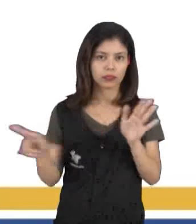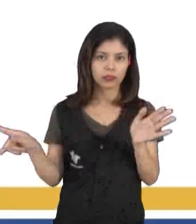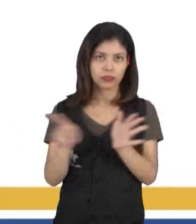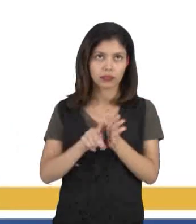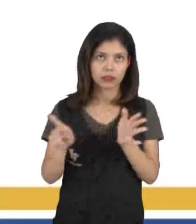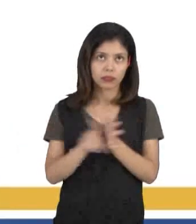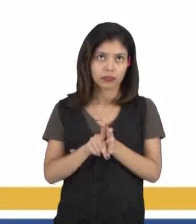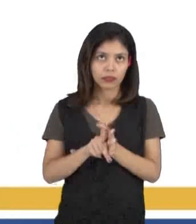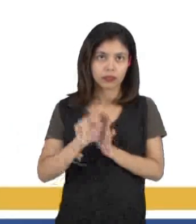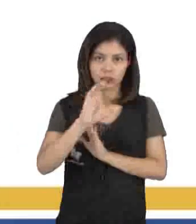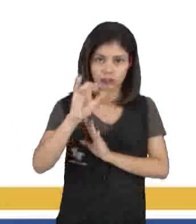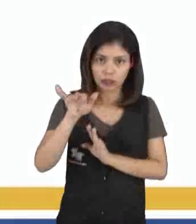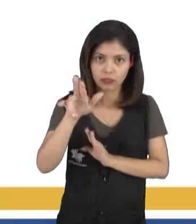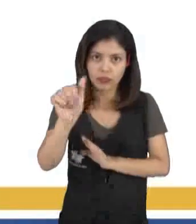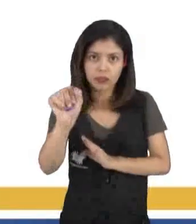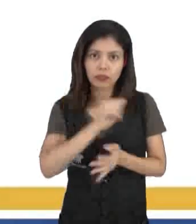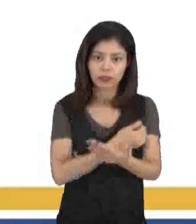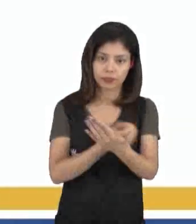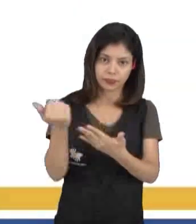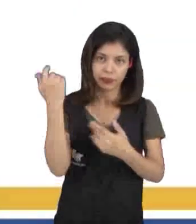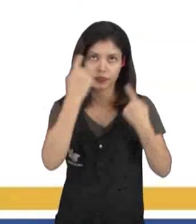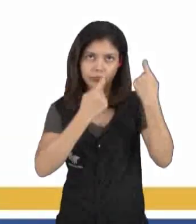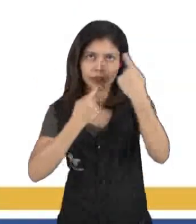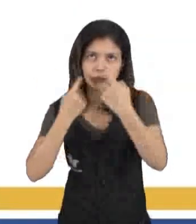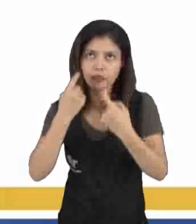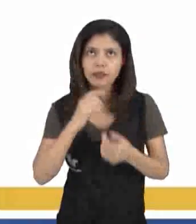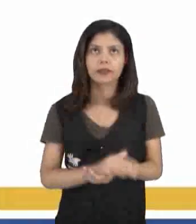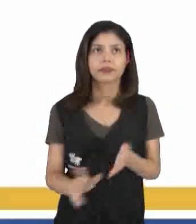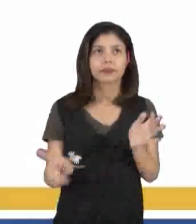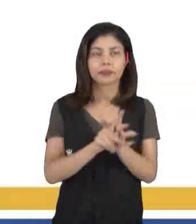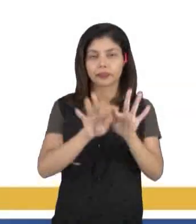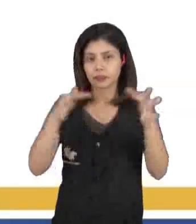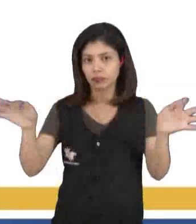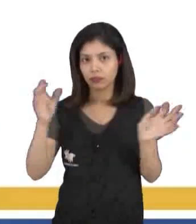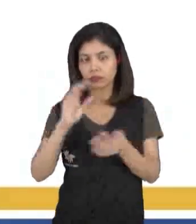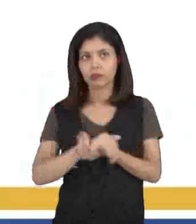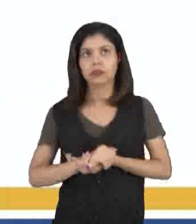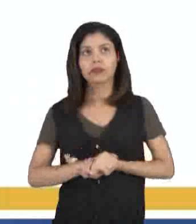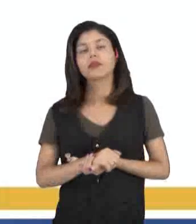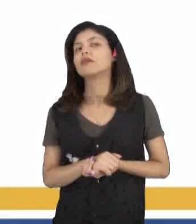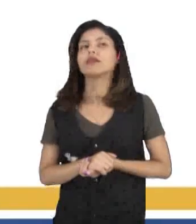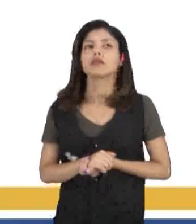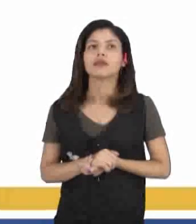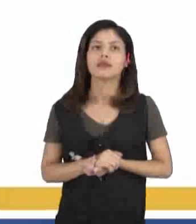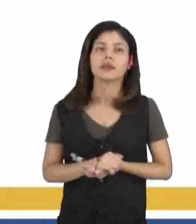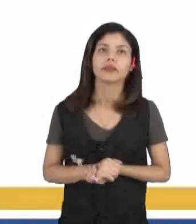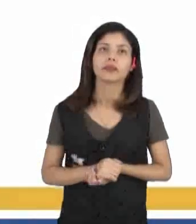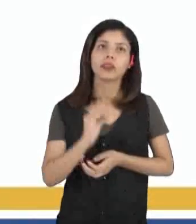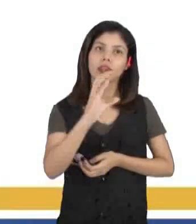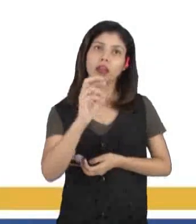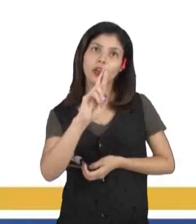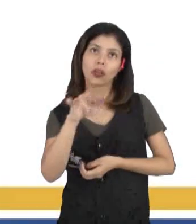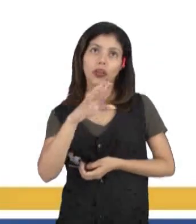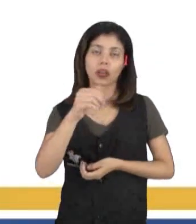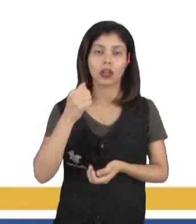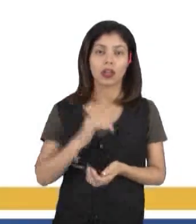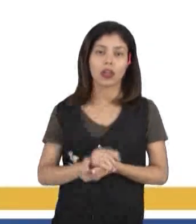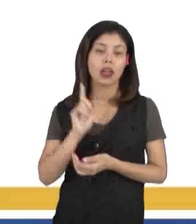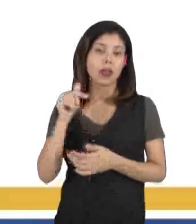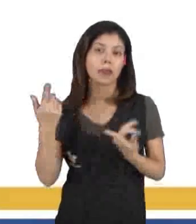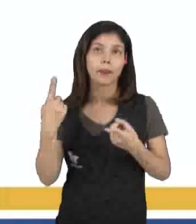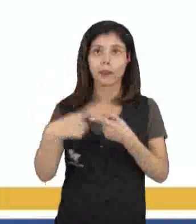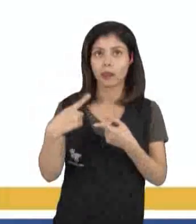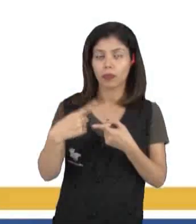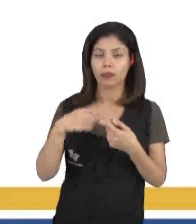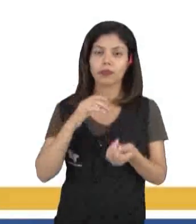causa, né? A causa da ação expressa na oração principal. As conjunções causais, elas